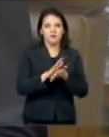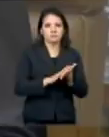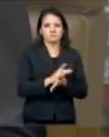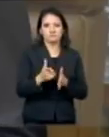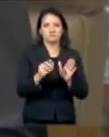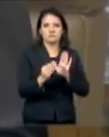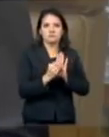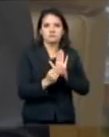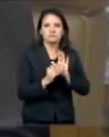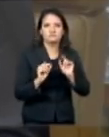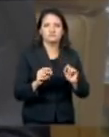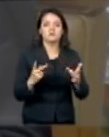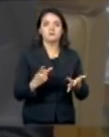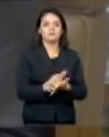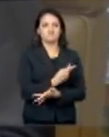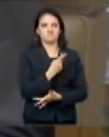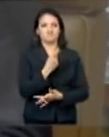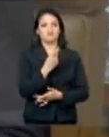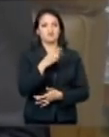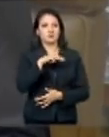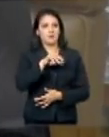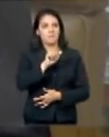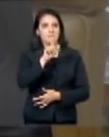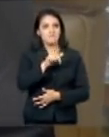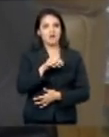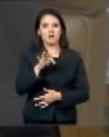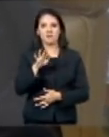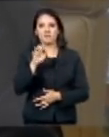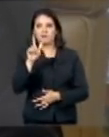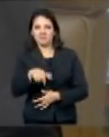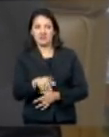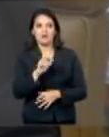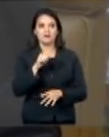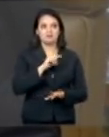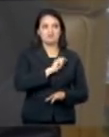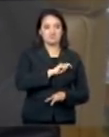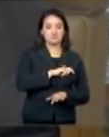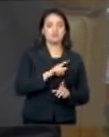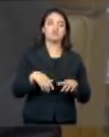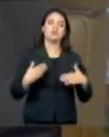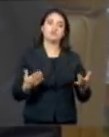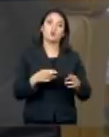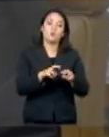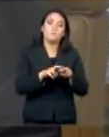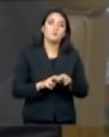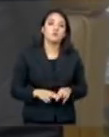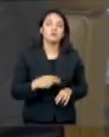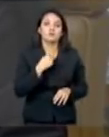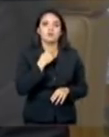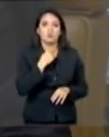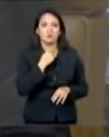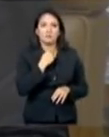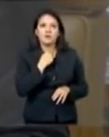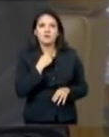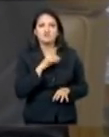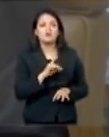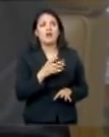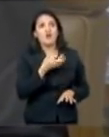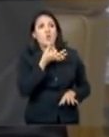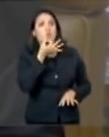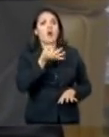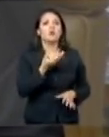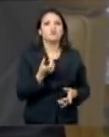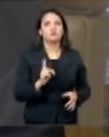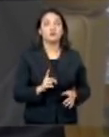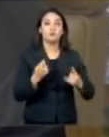ocorrência de març é lixo que não pode ser presumido hipótese em que em